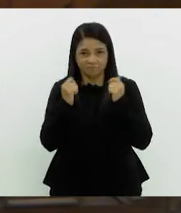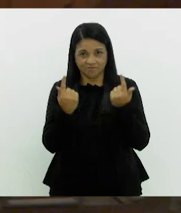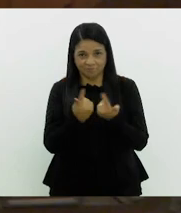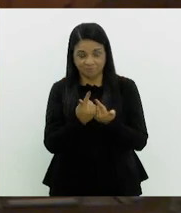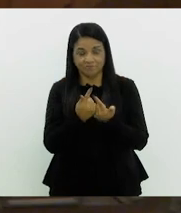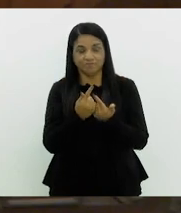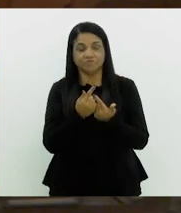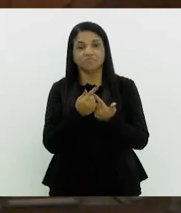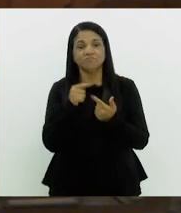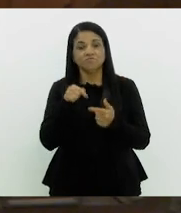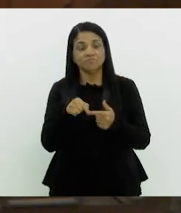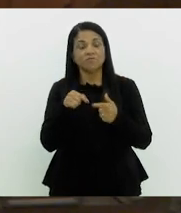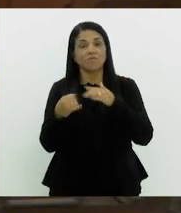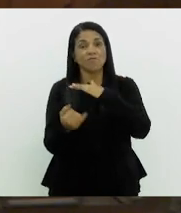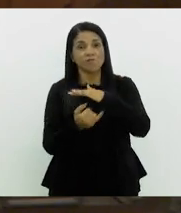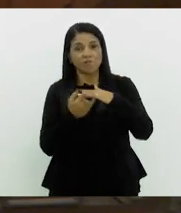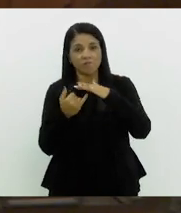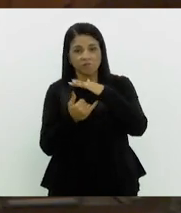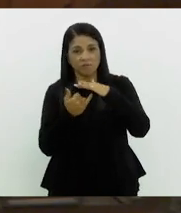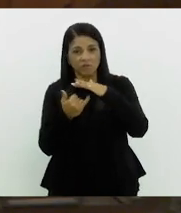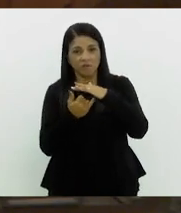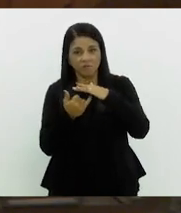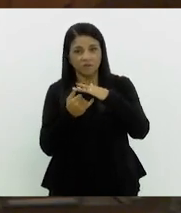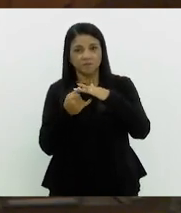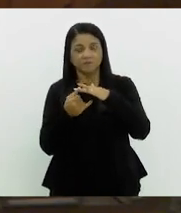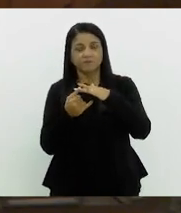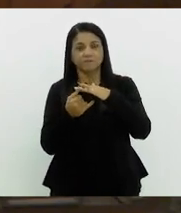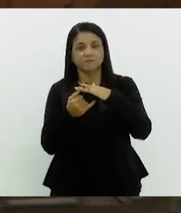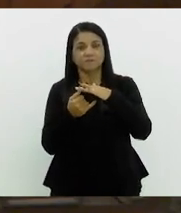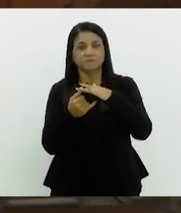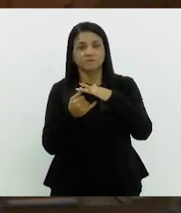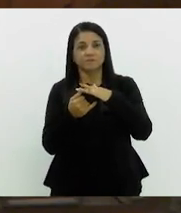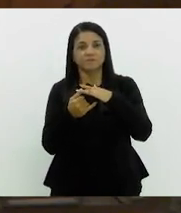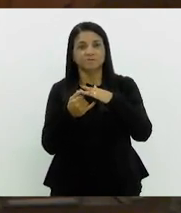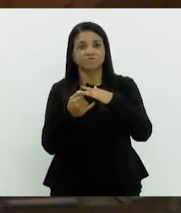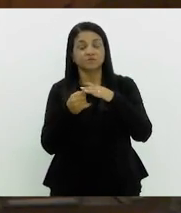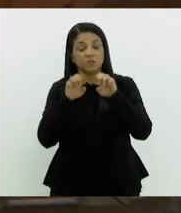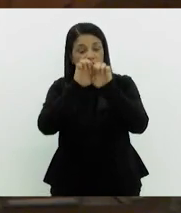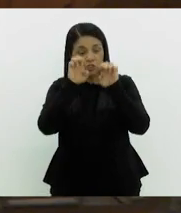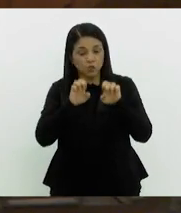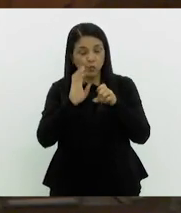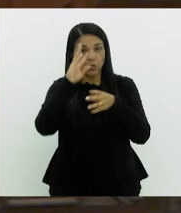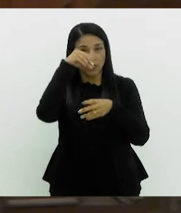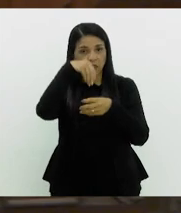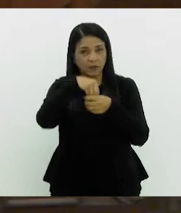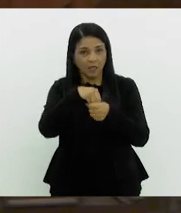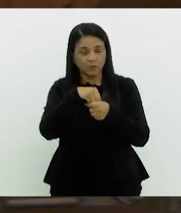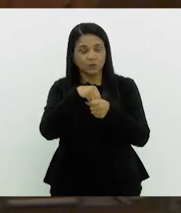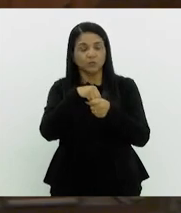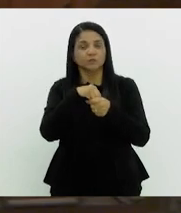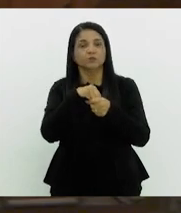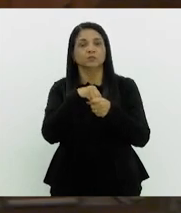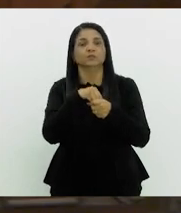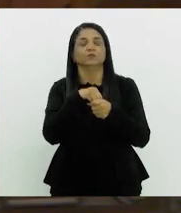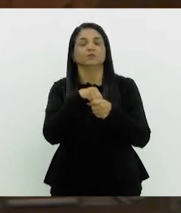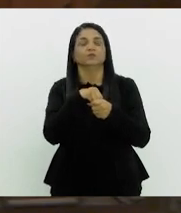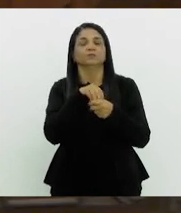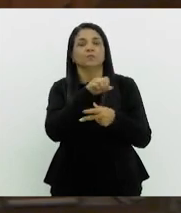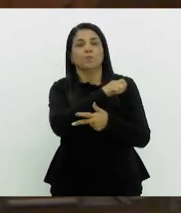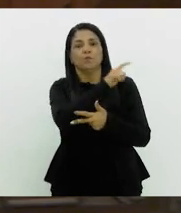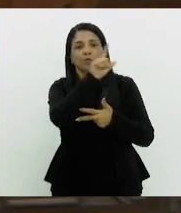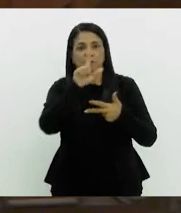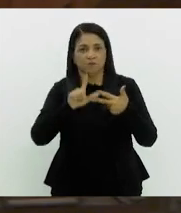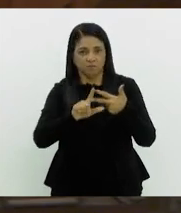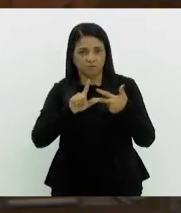esse órgão como um órgão de estrutura interna do Poder Legislativo local. Então, a gente